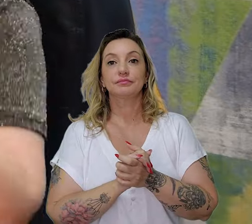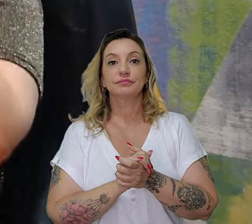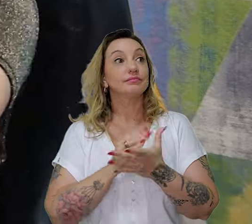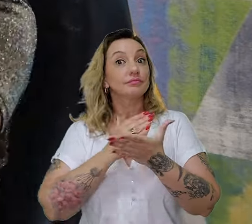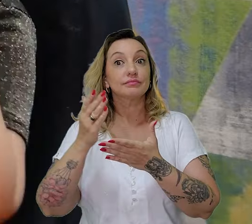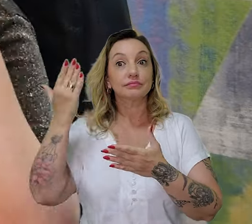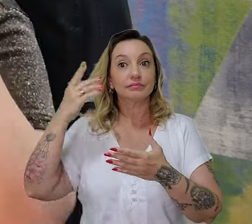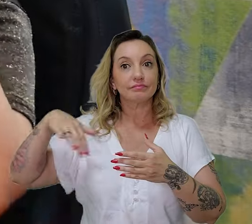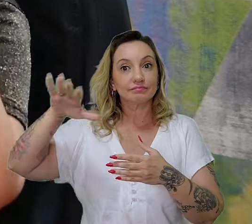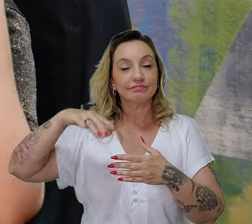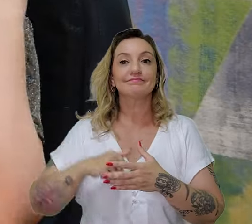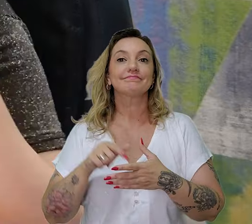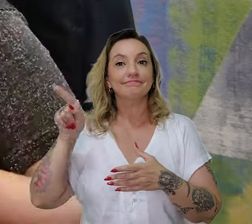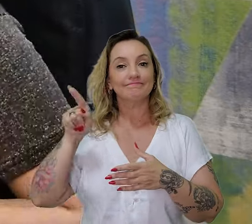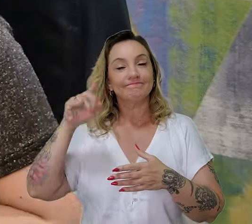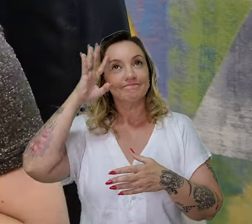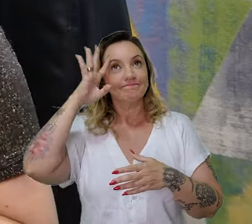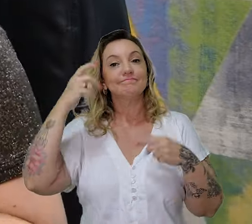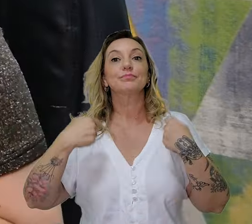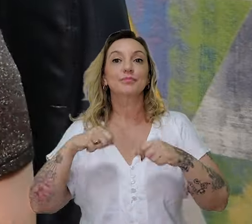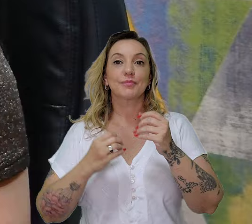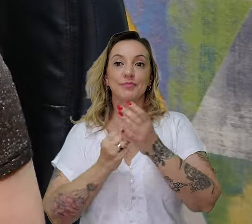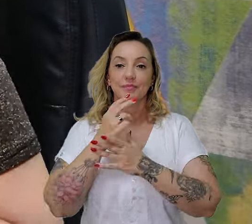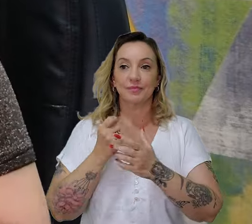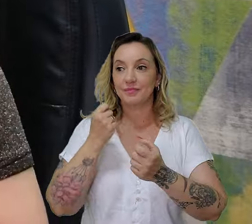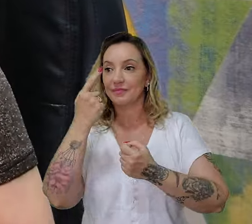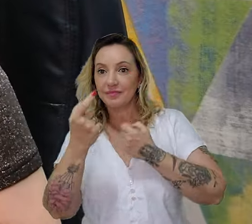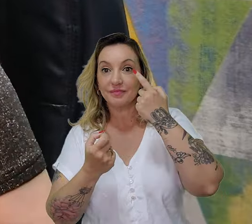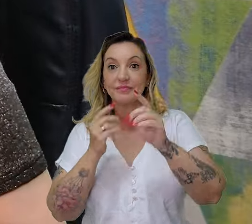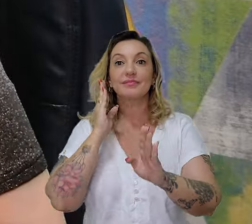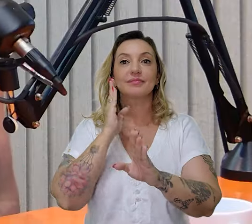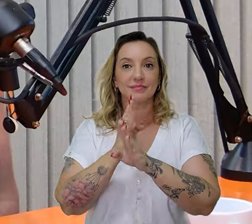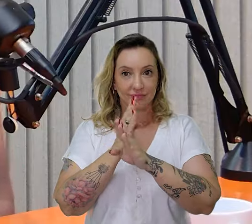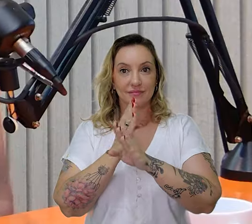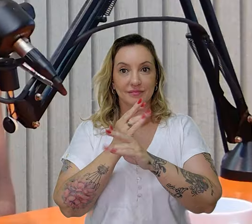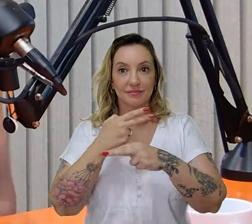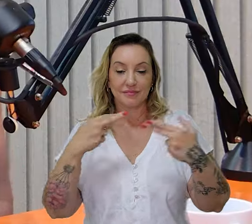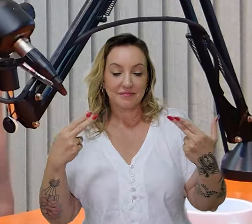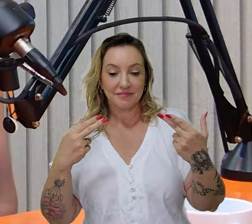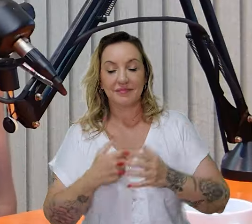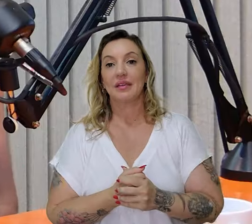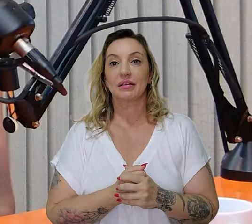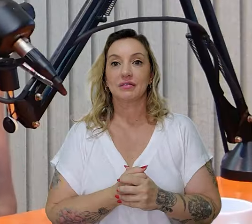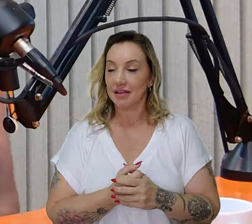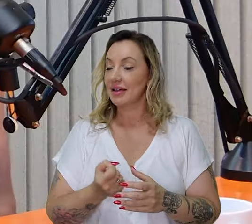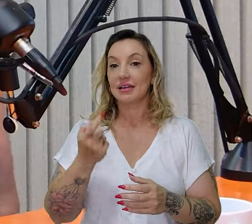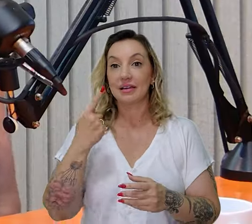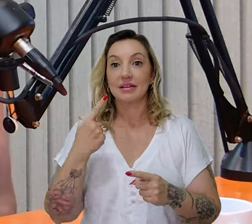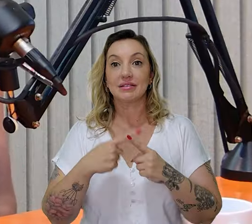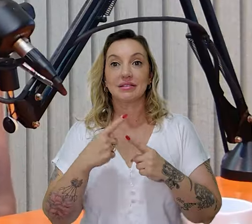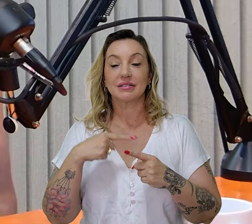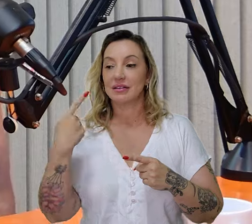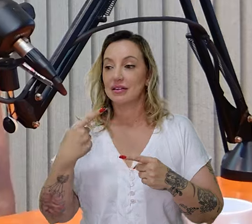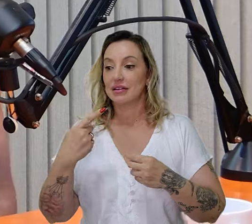têm que imaginar criar hipótese para descobrir alguma coisa científica né É É engraçado como a gente foi doutrinado né na